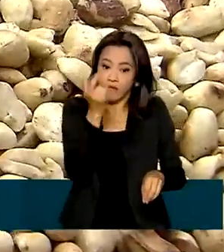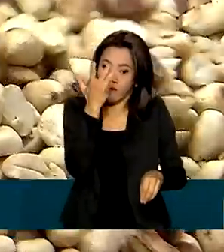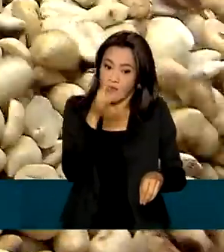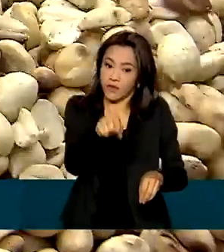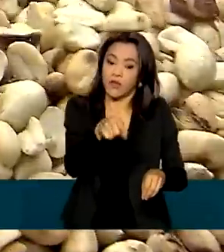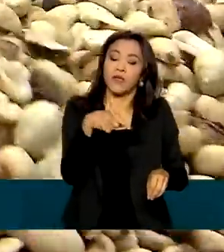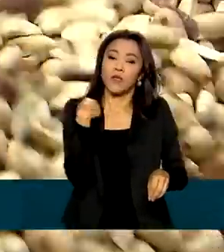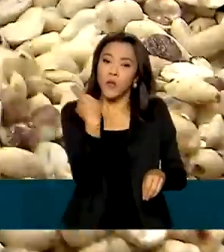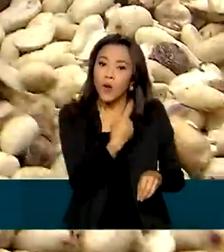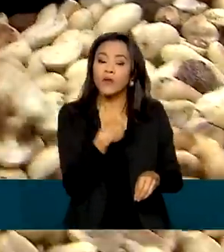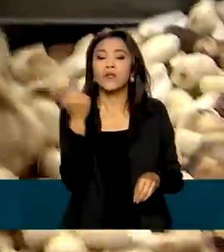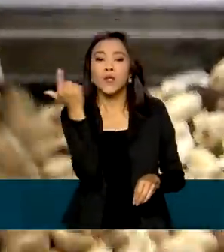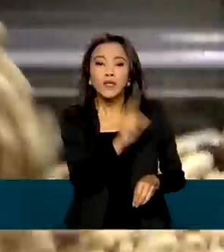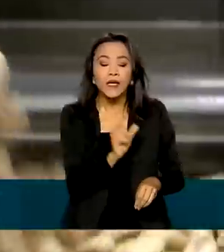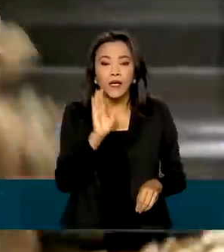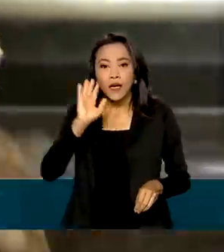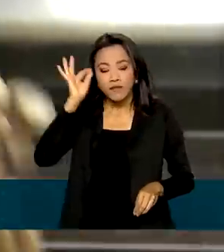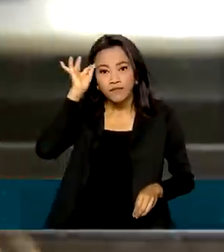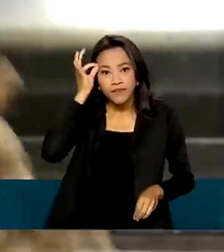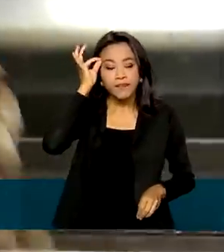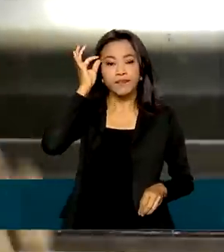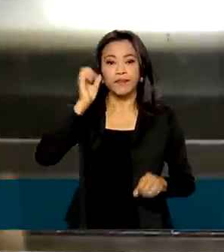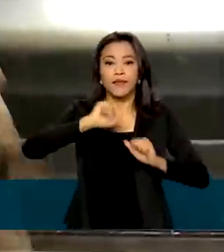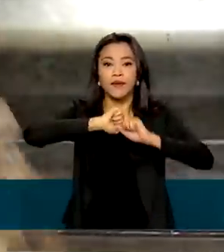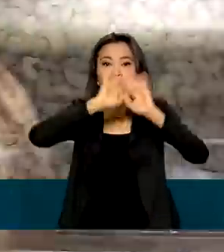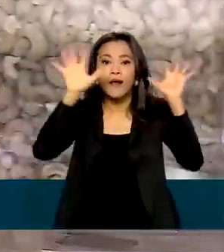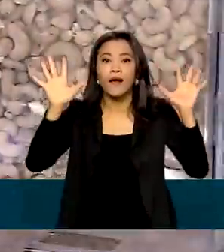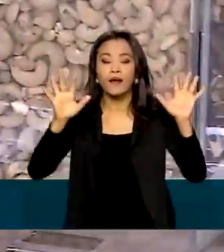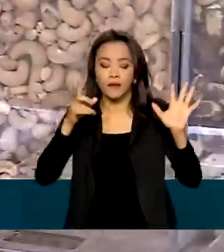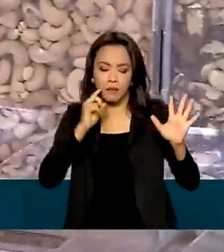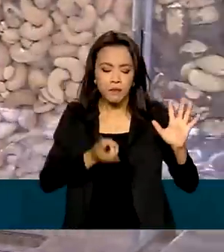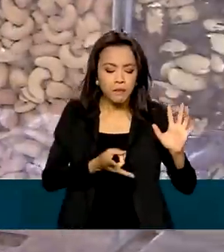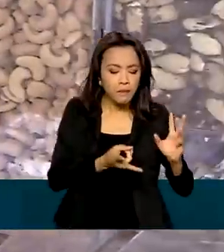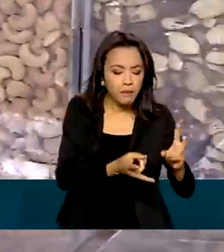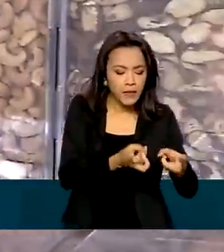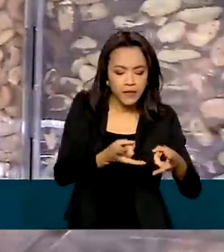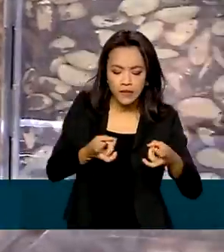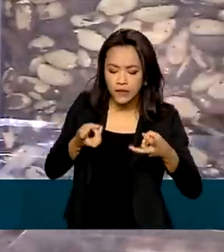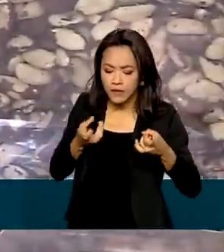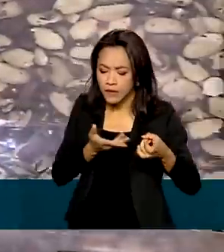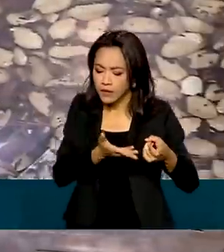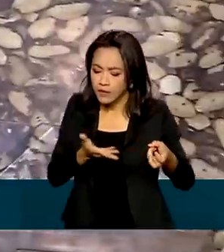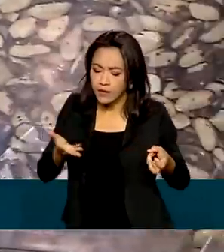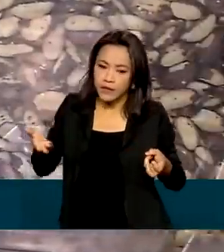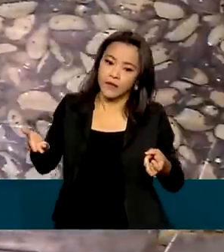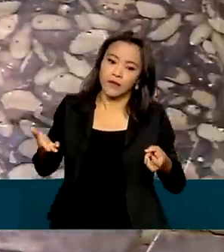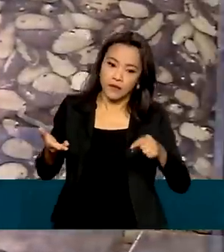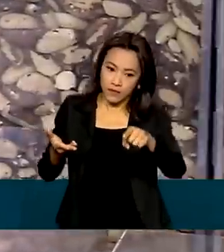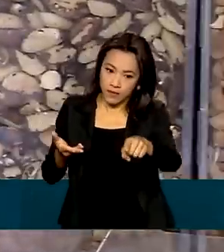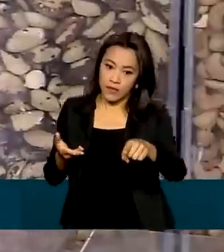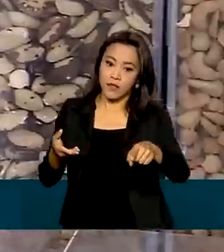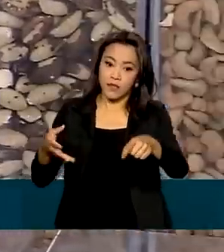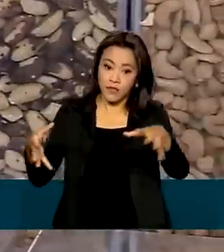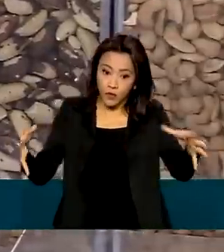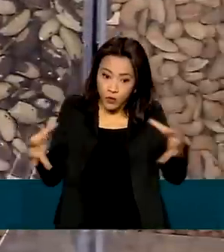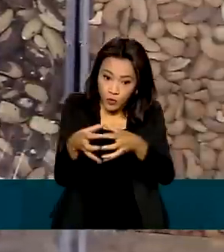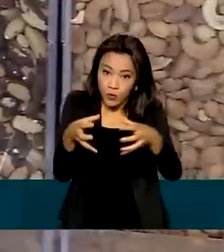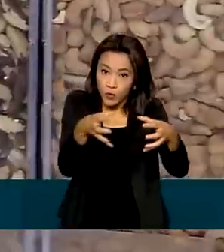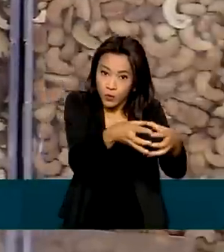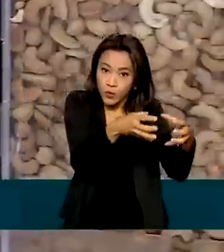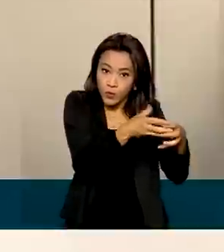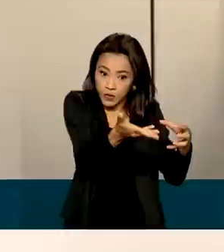gente consegue, de forma rápida e objetiva, identificar os principais defeitos, né, desse grupo de